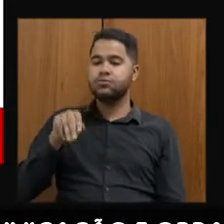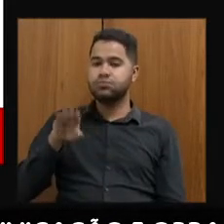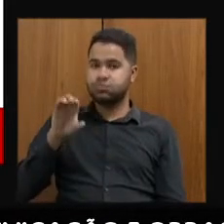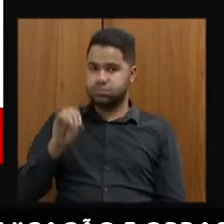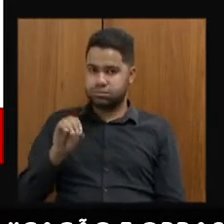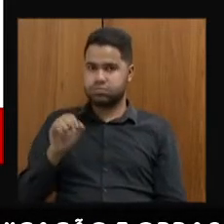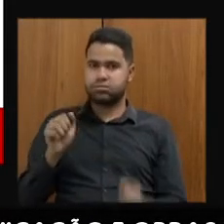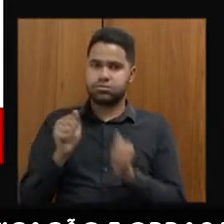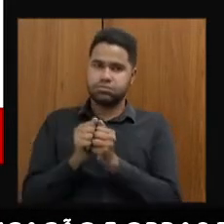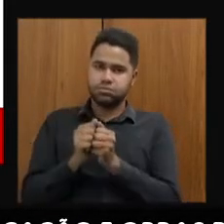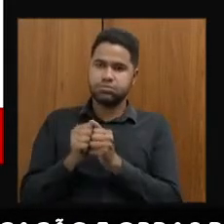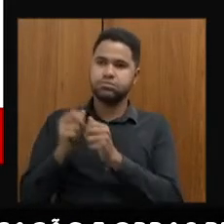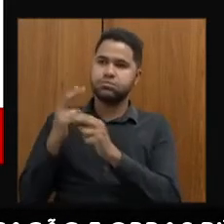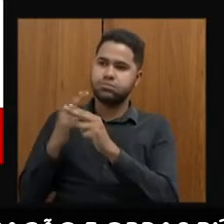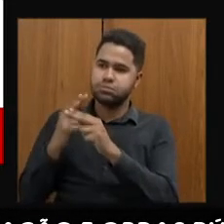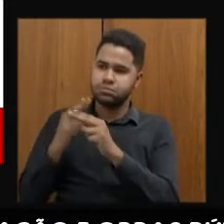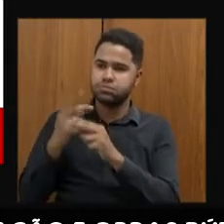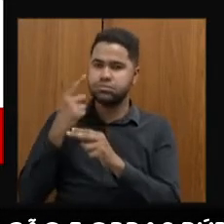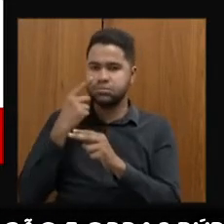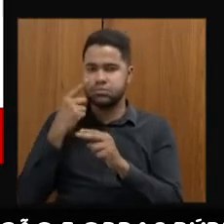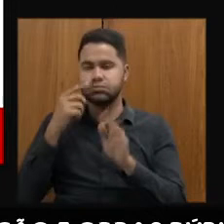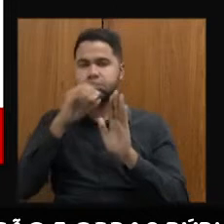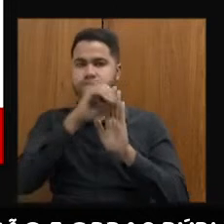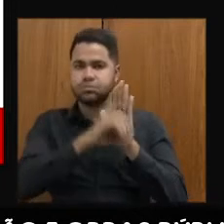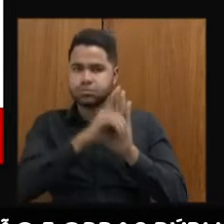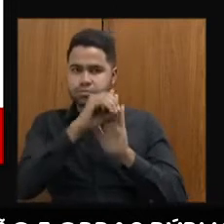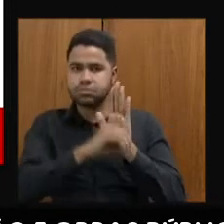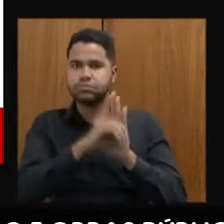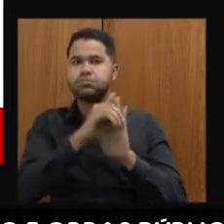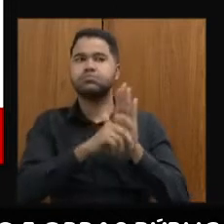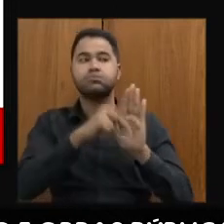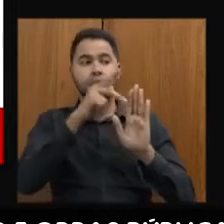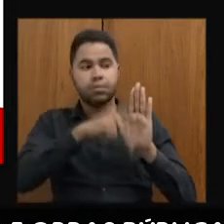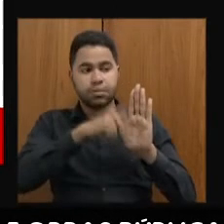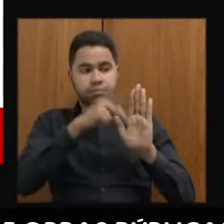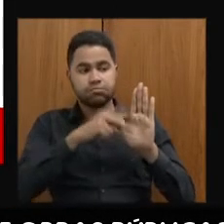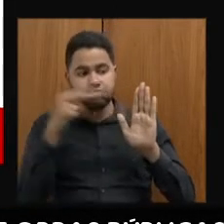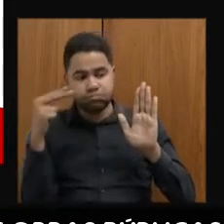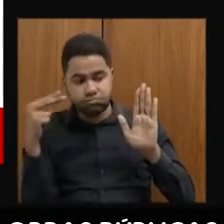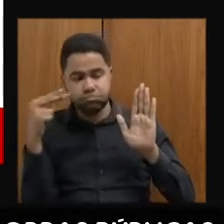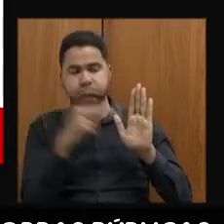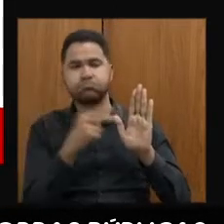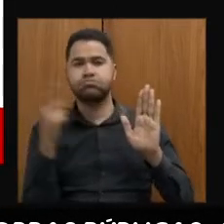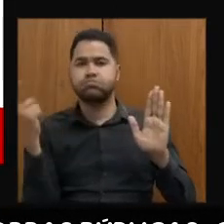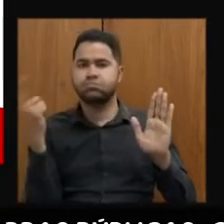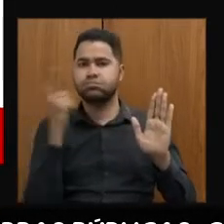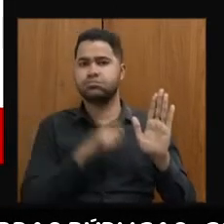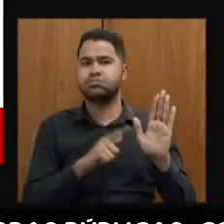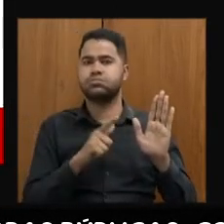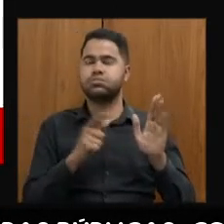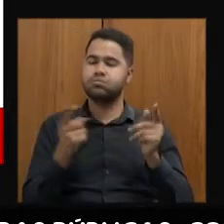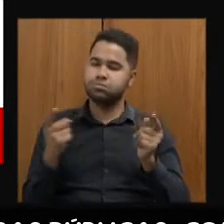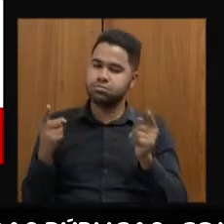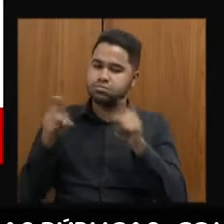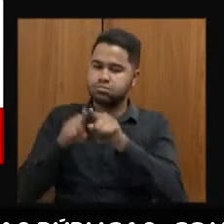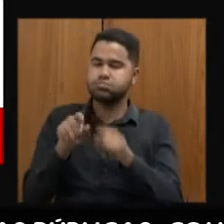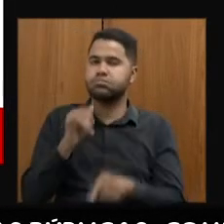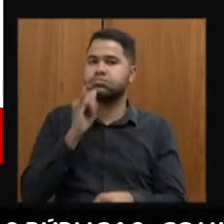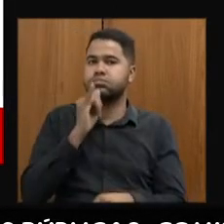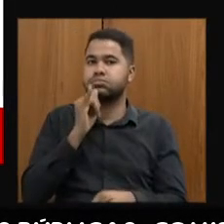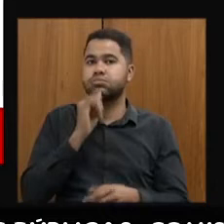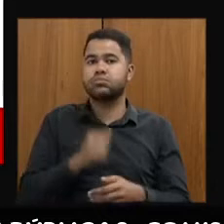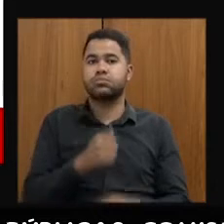esforço junto à Caixa rever os orçamentos rever os projetos para que a gente pudesse retomar então por exemplo